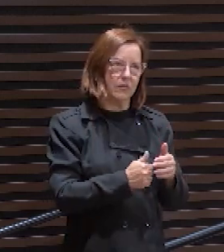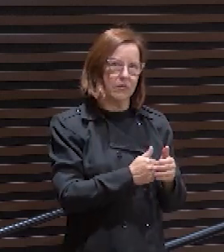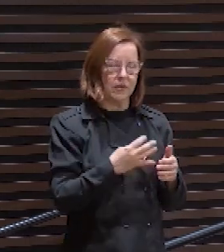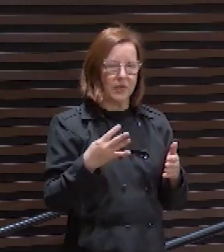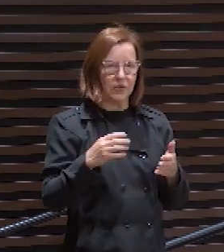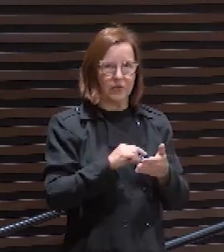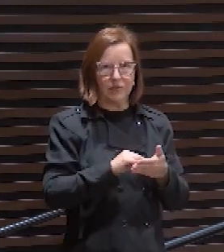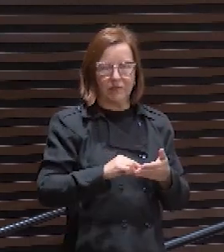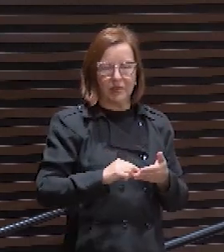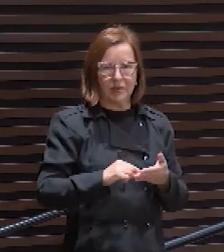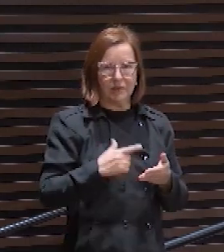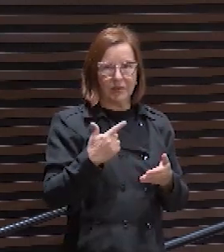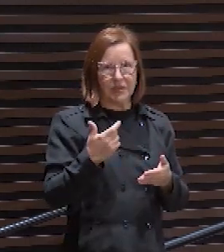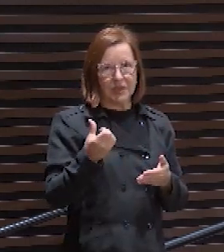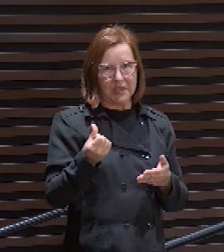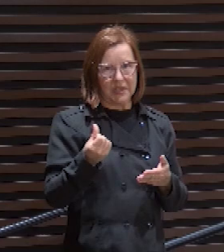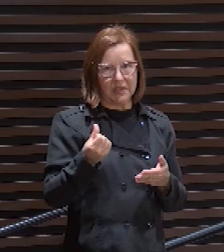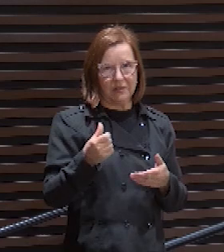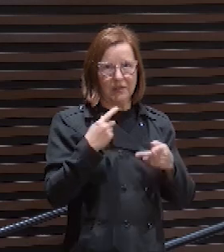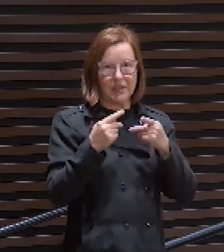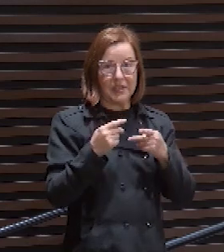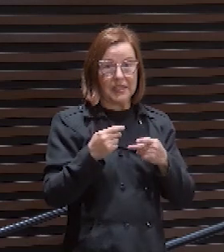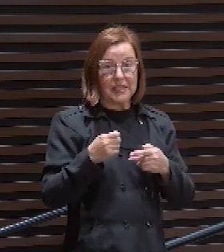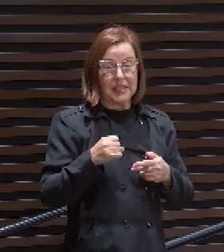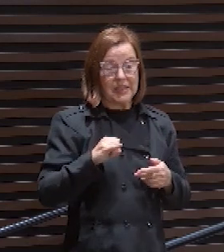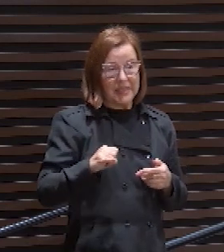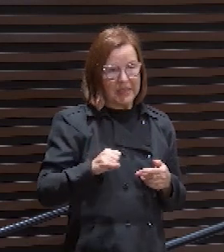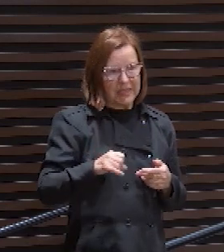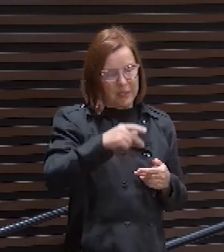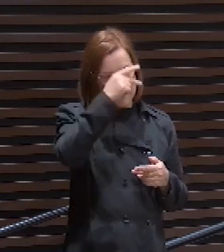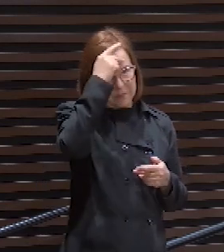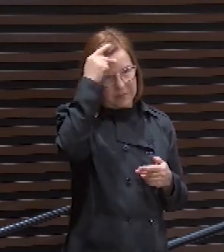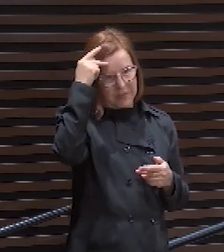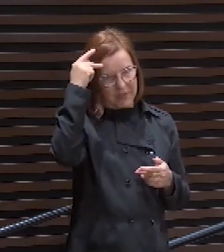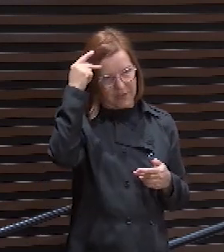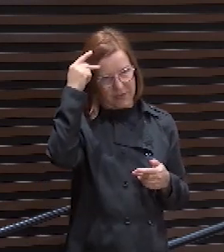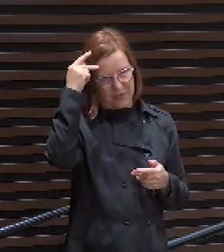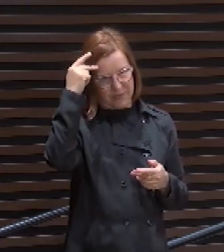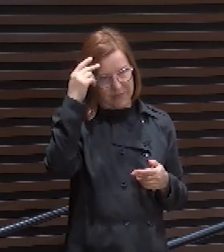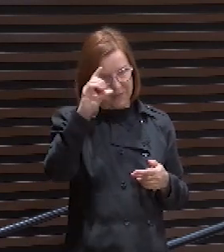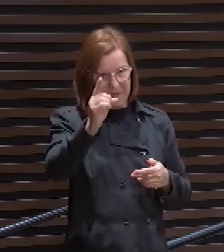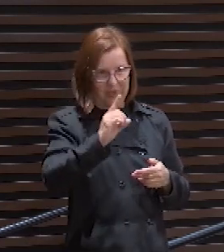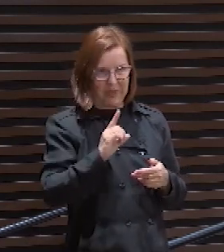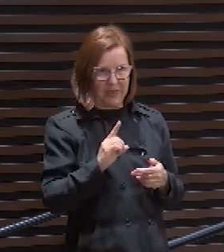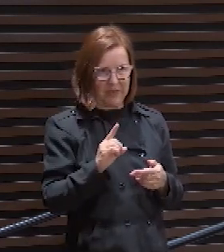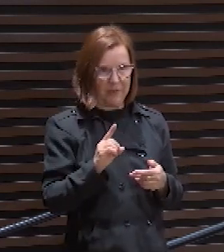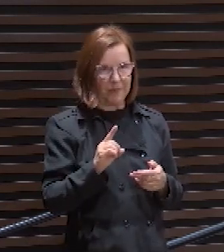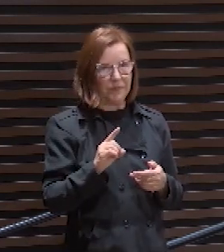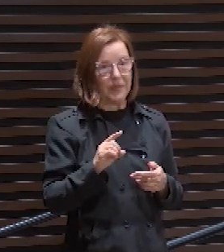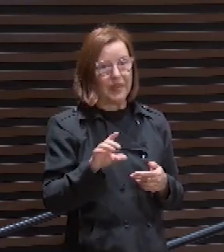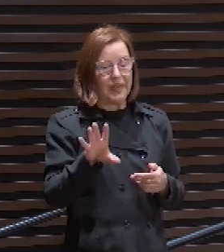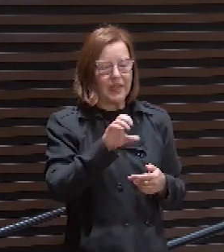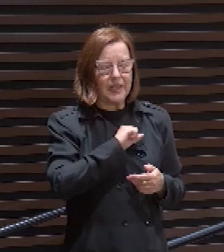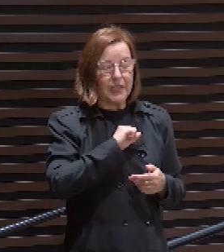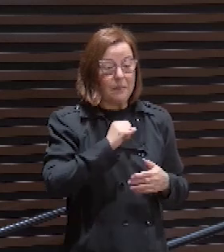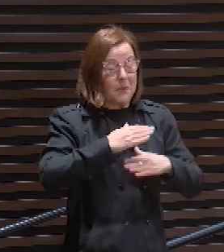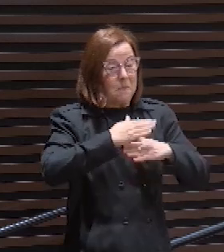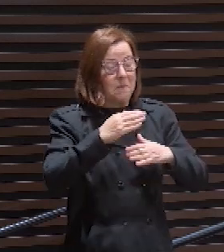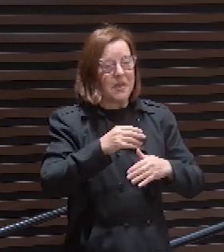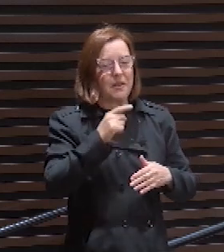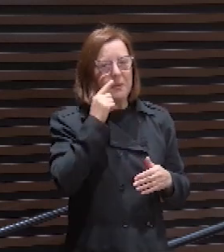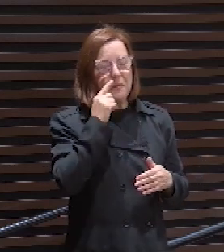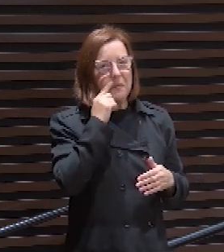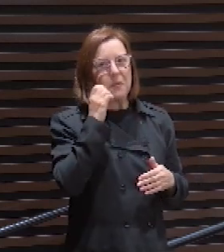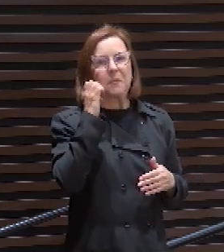27, Jesus diz, se alguém vem a mim e não aborrece a seu pai, e mãe, e mulher,